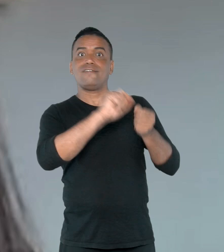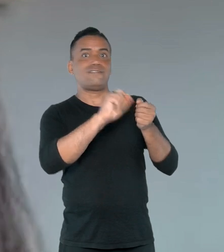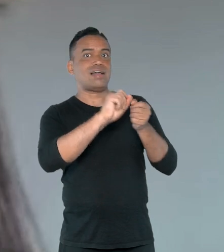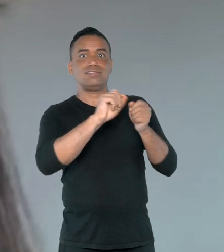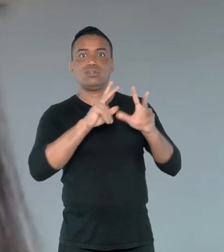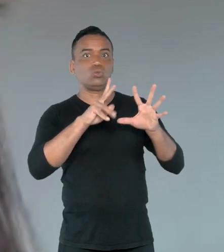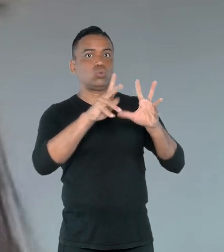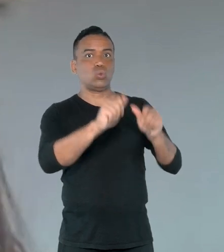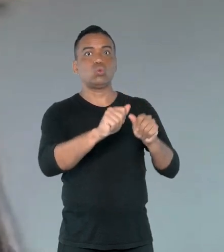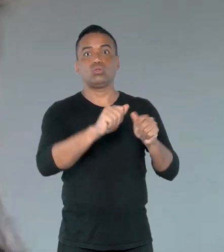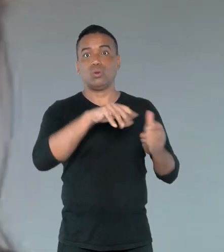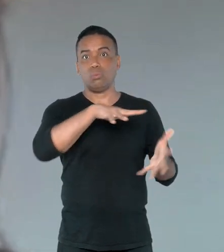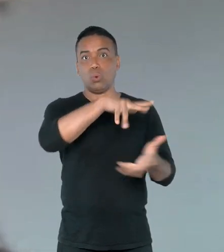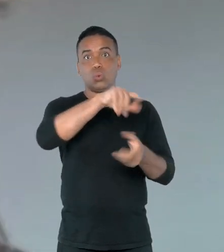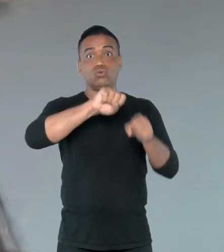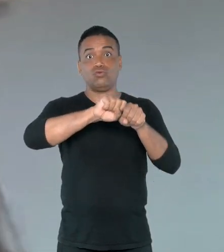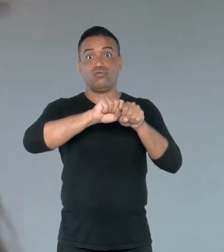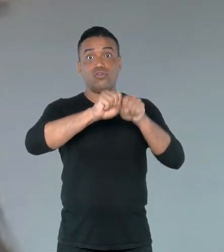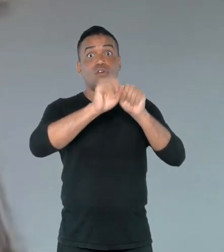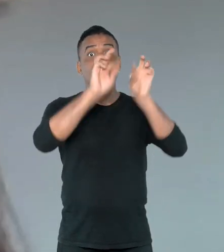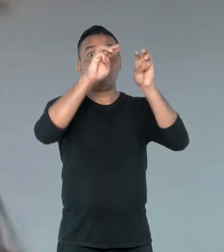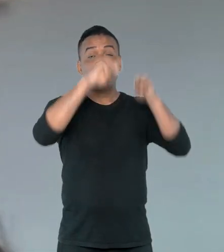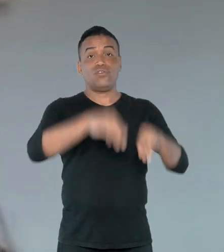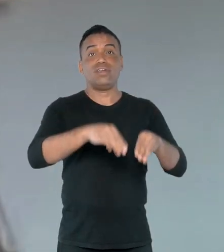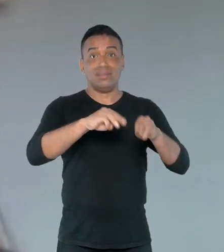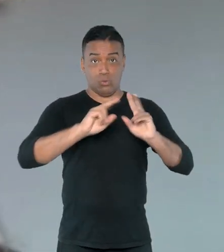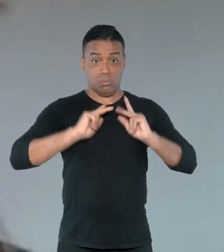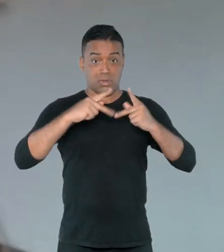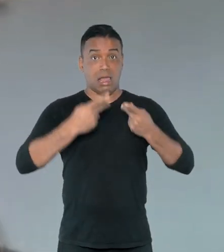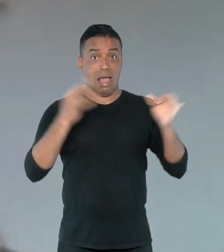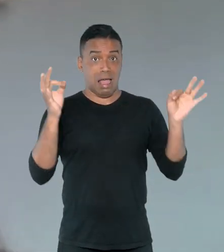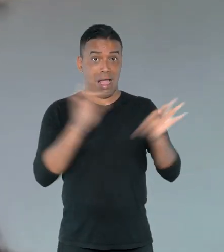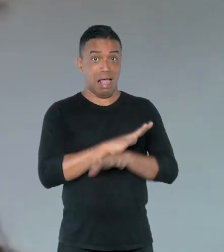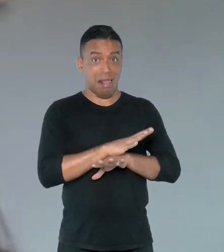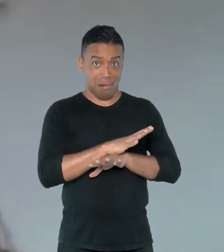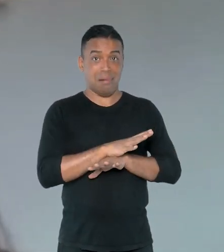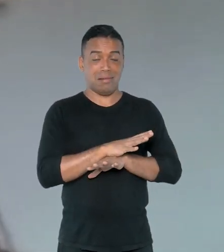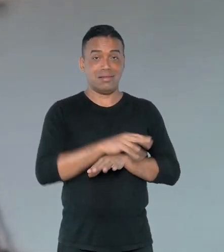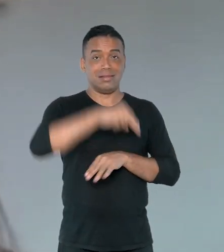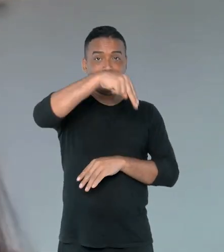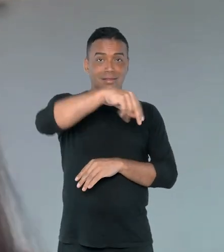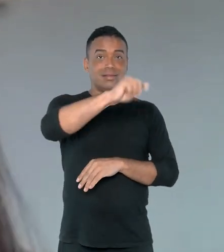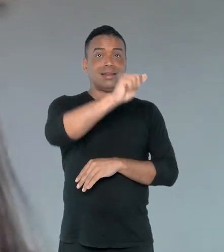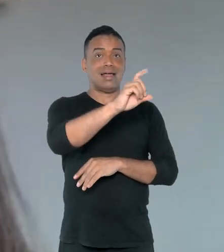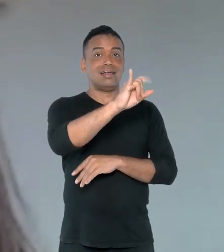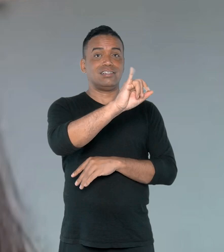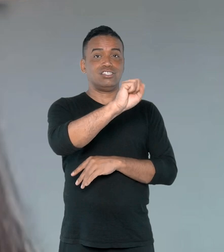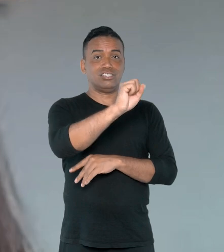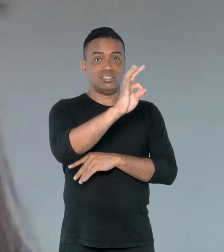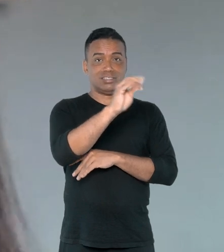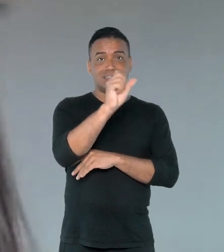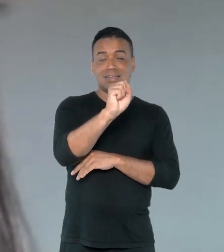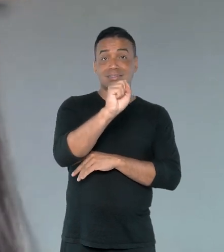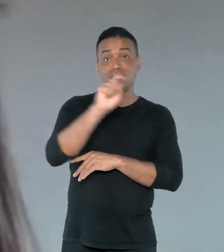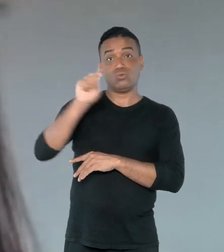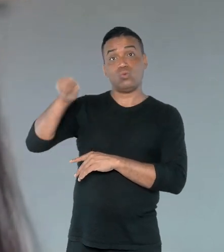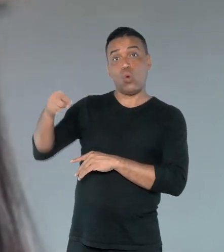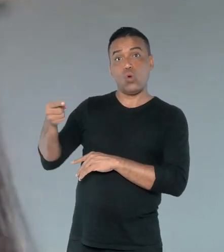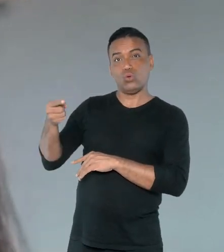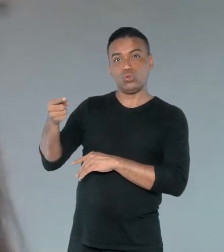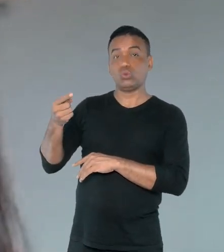mundo pós-apocalíptico, né? Então, pós-humanidade. Os nadistas, eles ficavam sem fazer